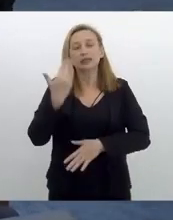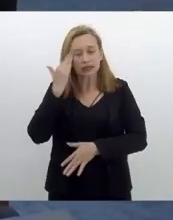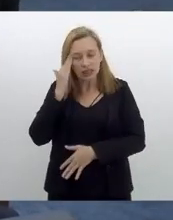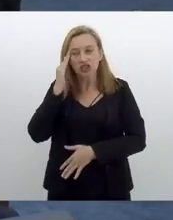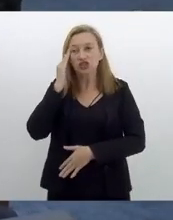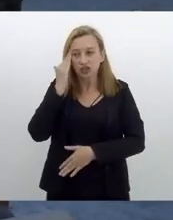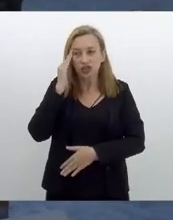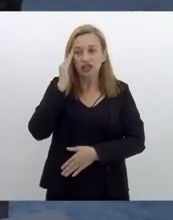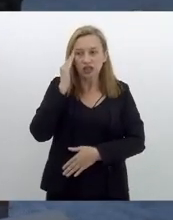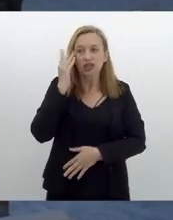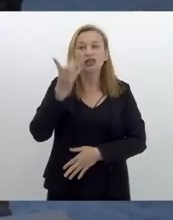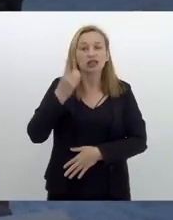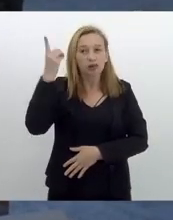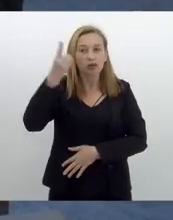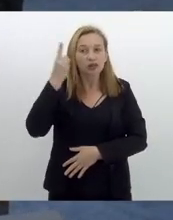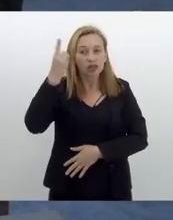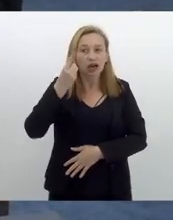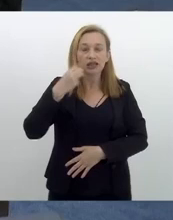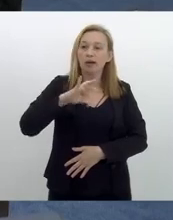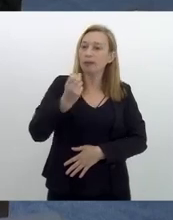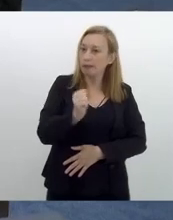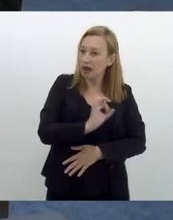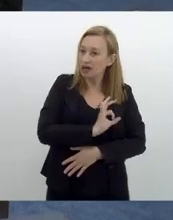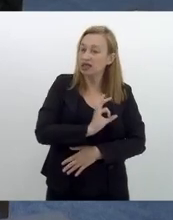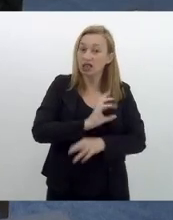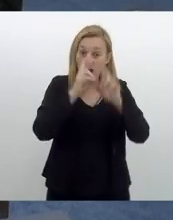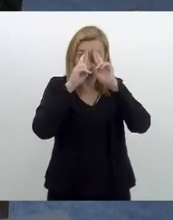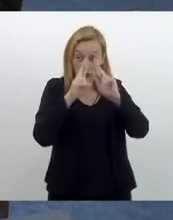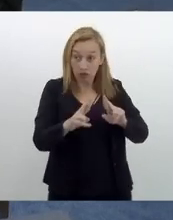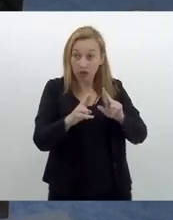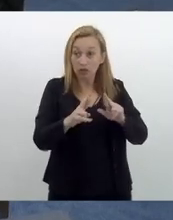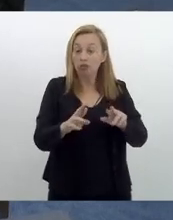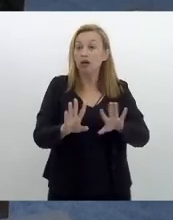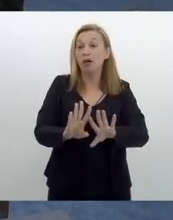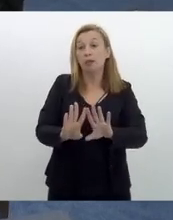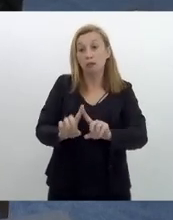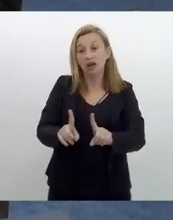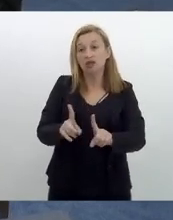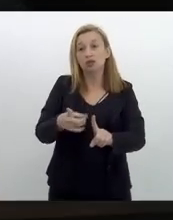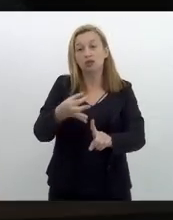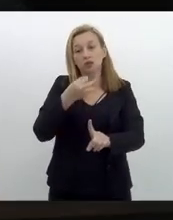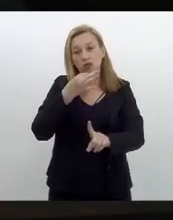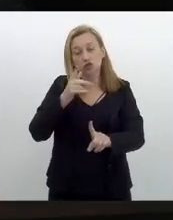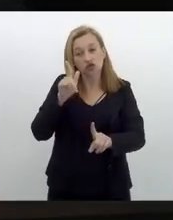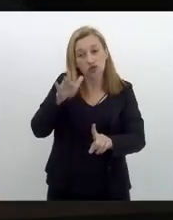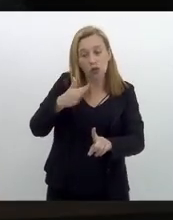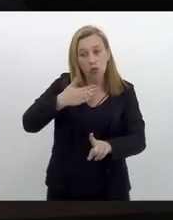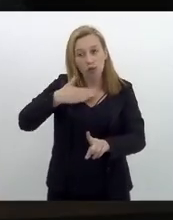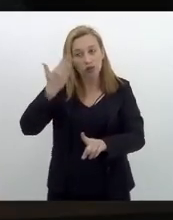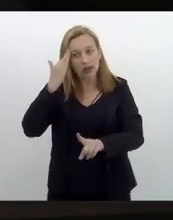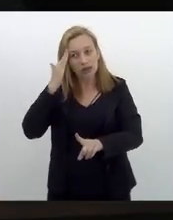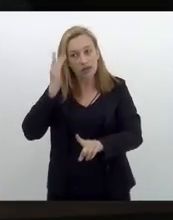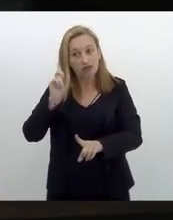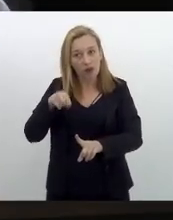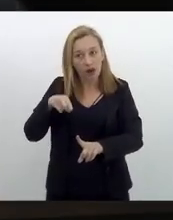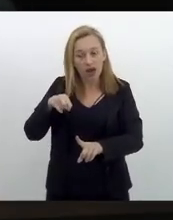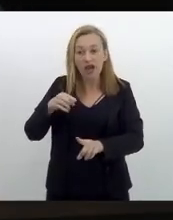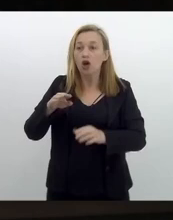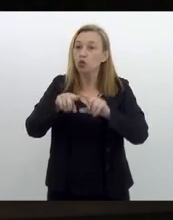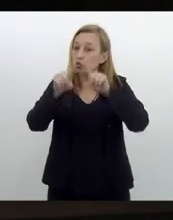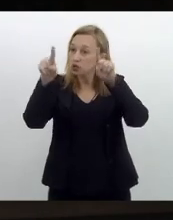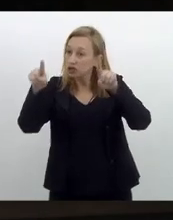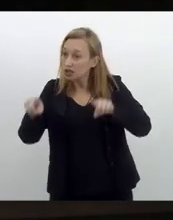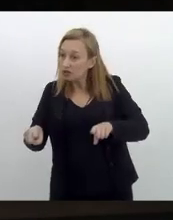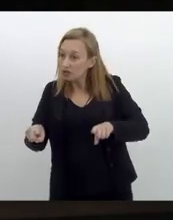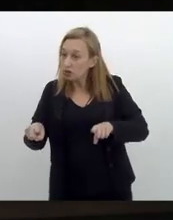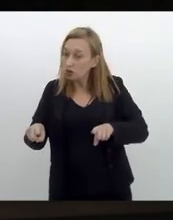a ponderação da deputada Marta e respeito muito, mas eu tenho uma visão diferente. No meu entendimento, o servidor